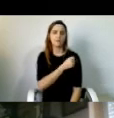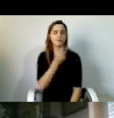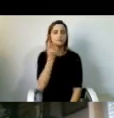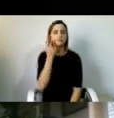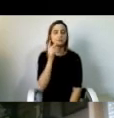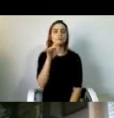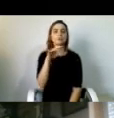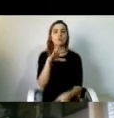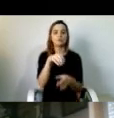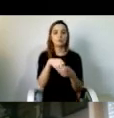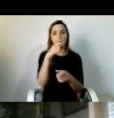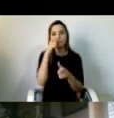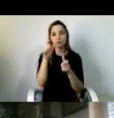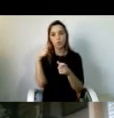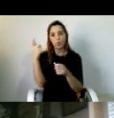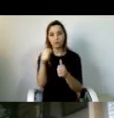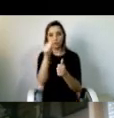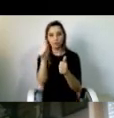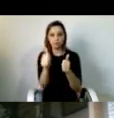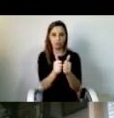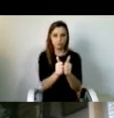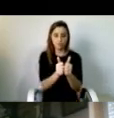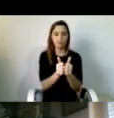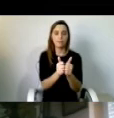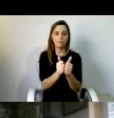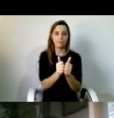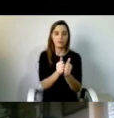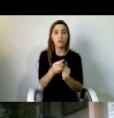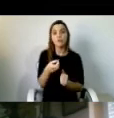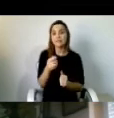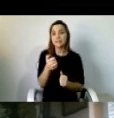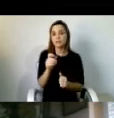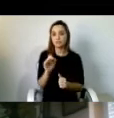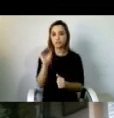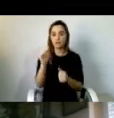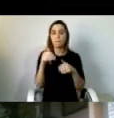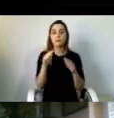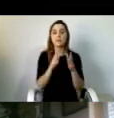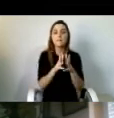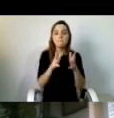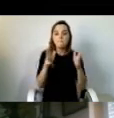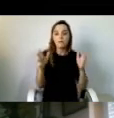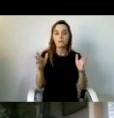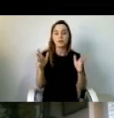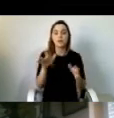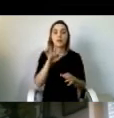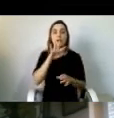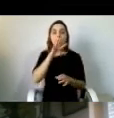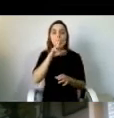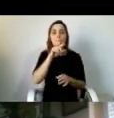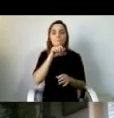em 95% dos casos, sendo que a grande maioria vivia com a mãe, portanto,